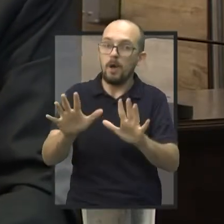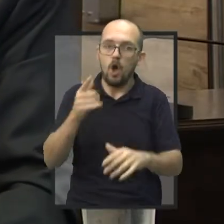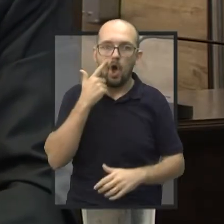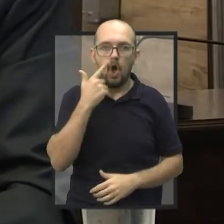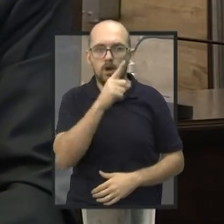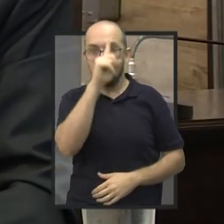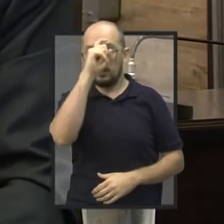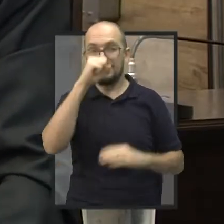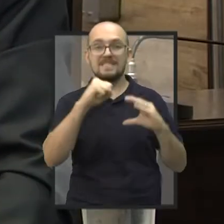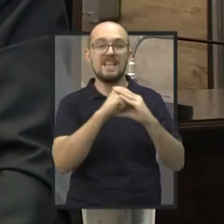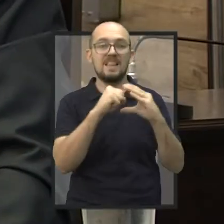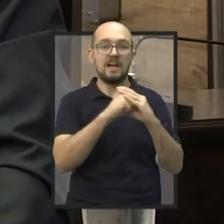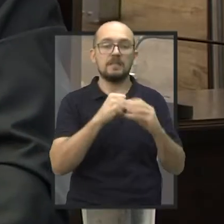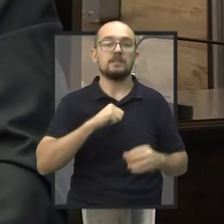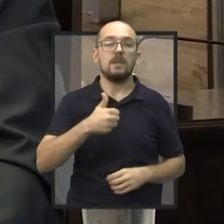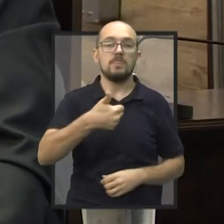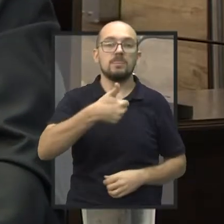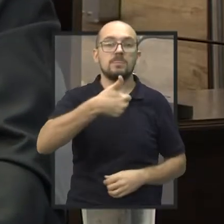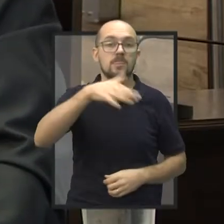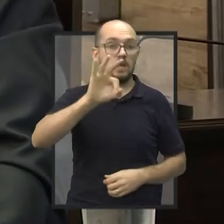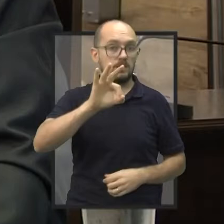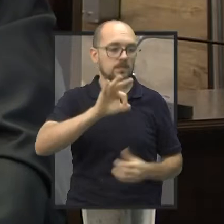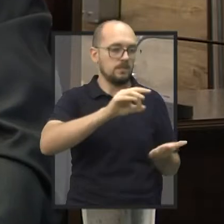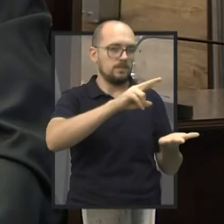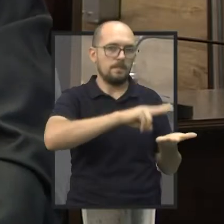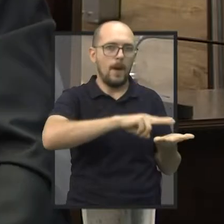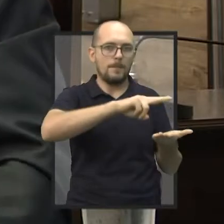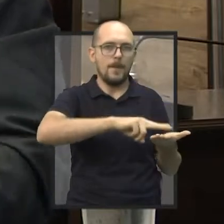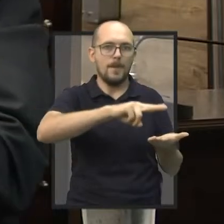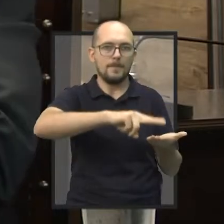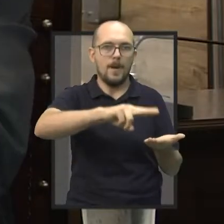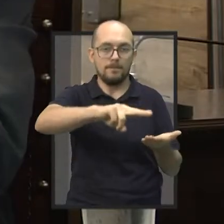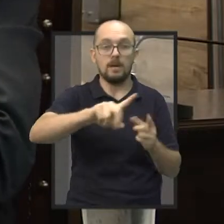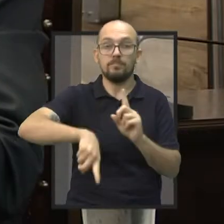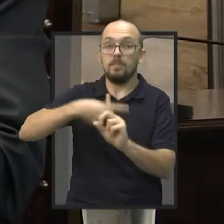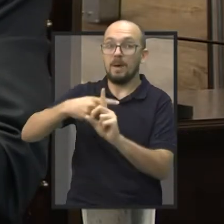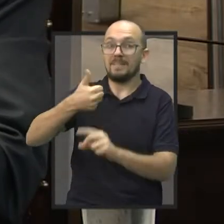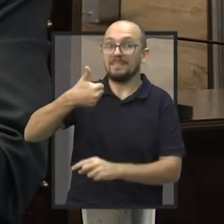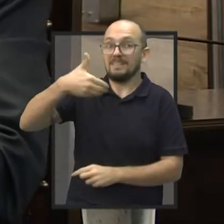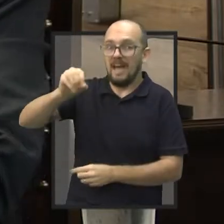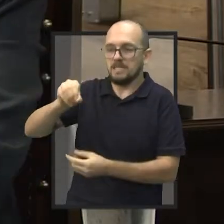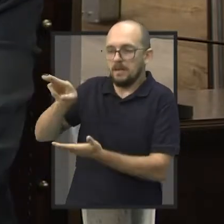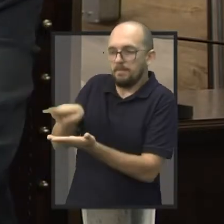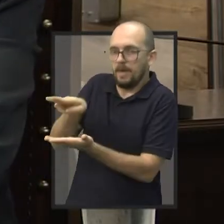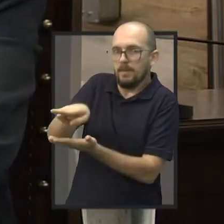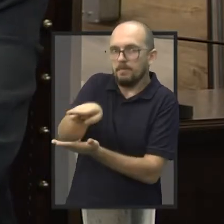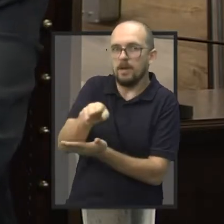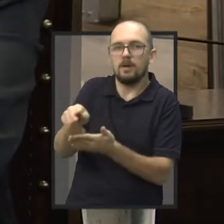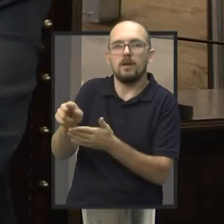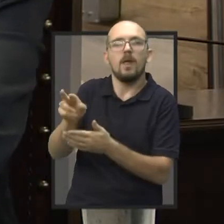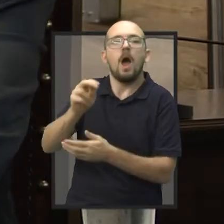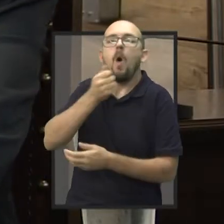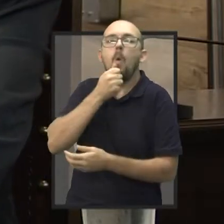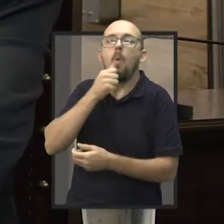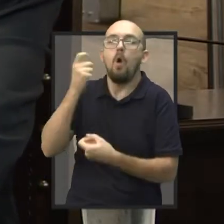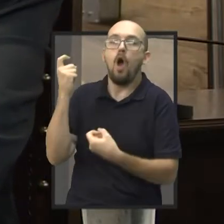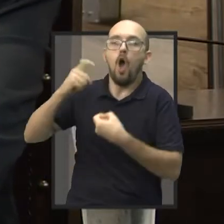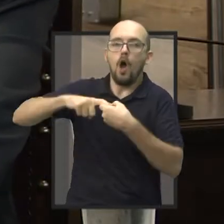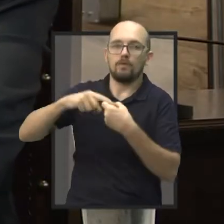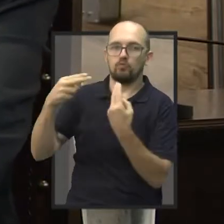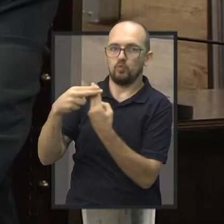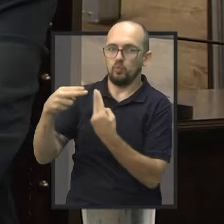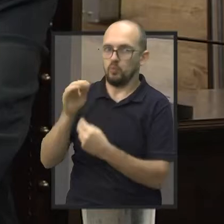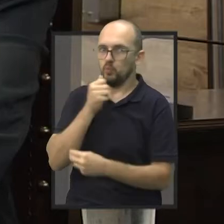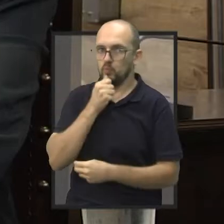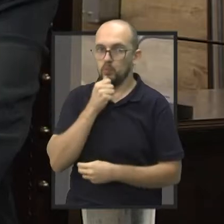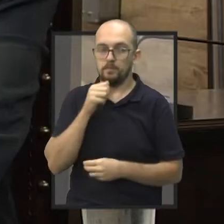na Santa Casa com mais 10 leitos que ainda não foram conveniados no SUS. Então, nós temos um estágio anterior a isso. O que nós precisamos lutar, primeiro, para